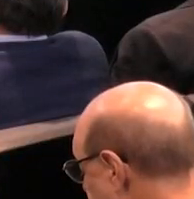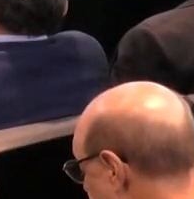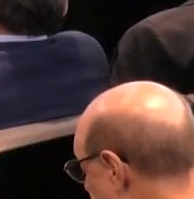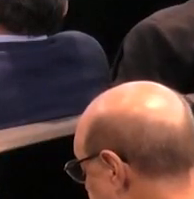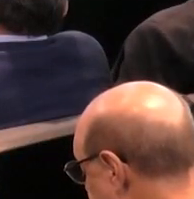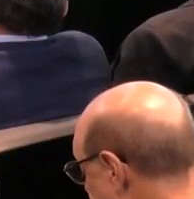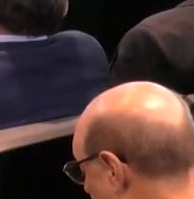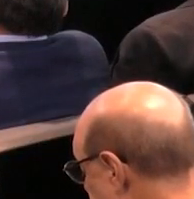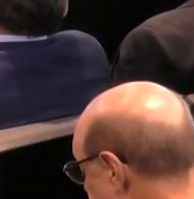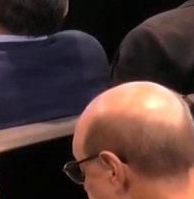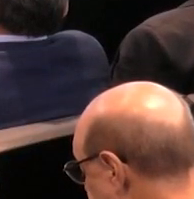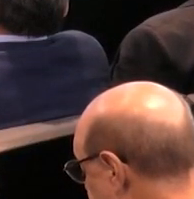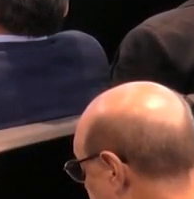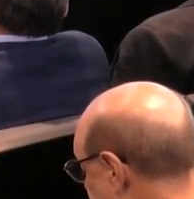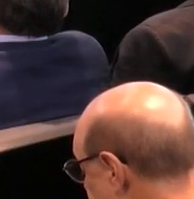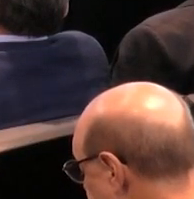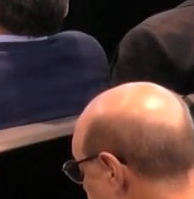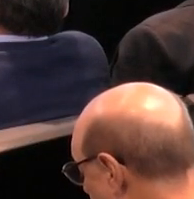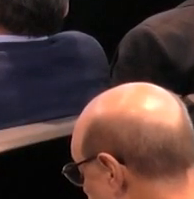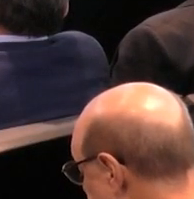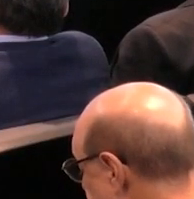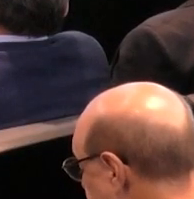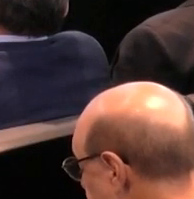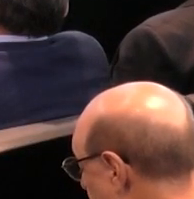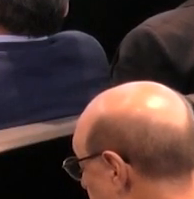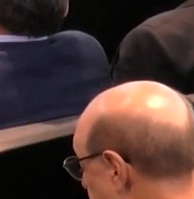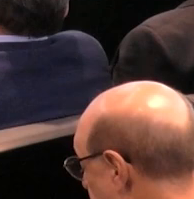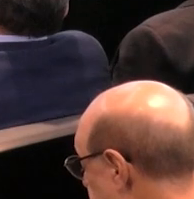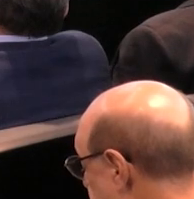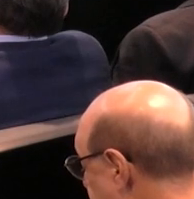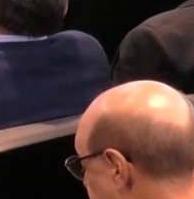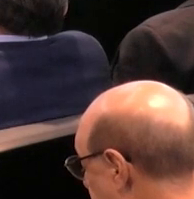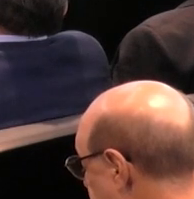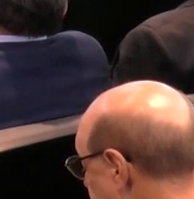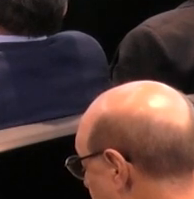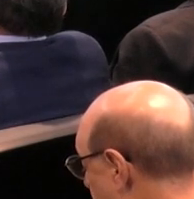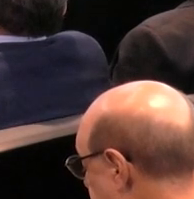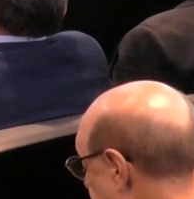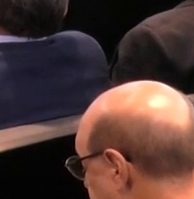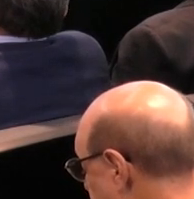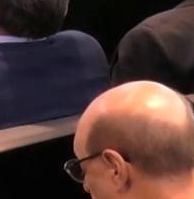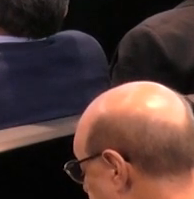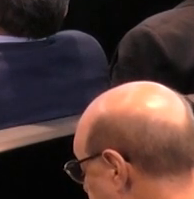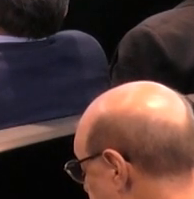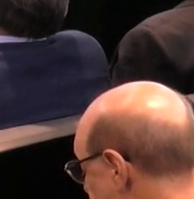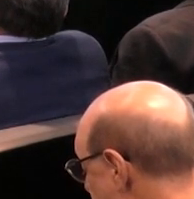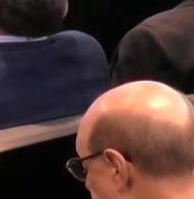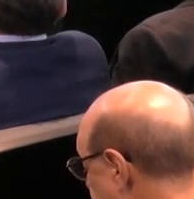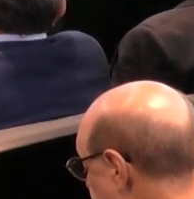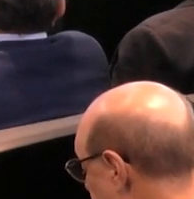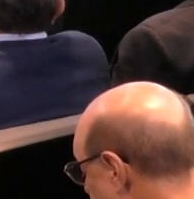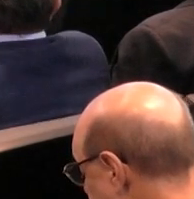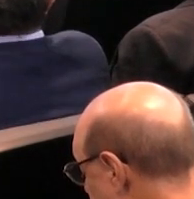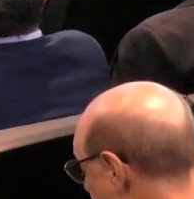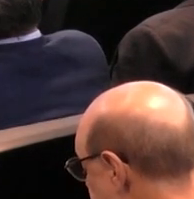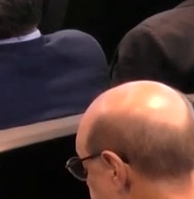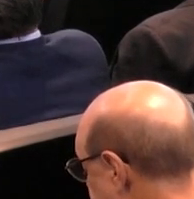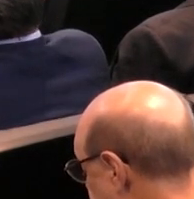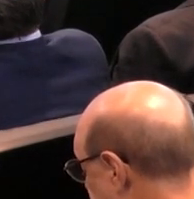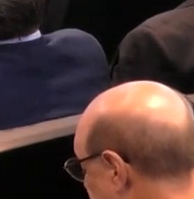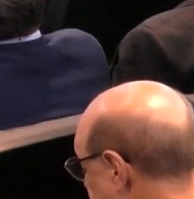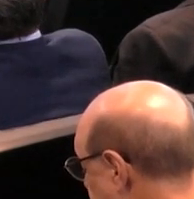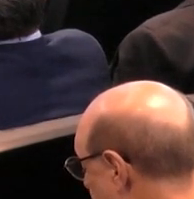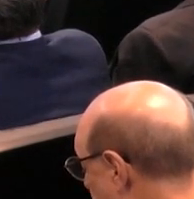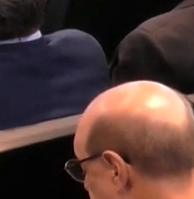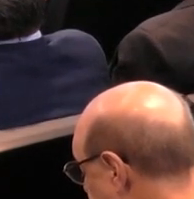não mas seja muito bem-vindo Felipe Amorim procurador Municipal da Secretaria de Saúde de